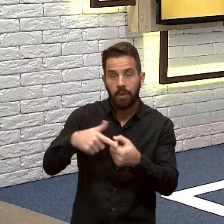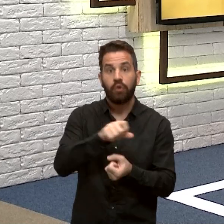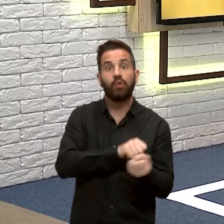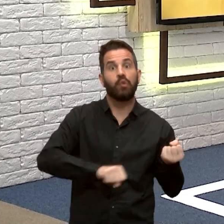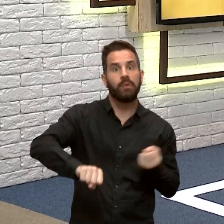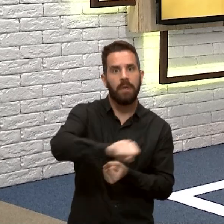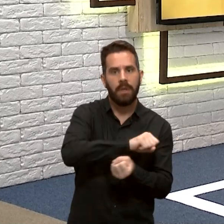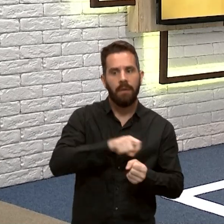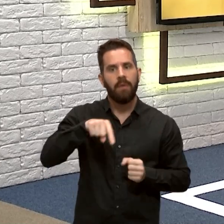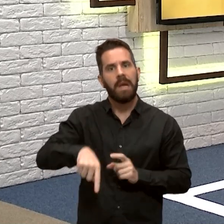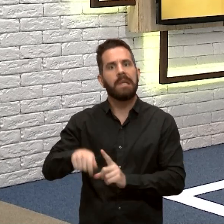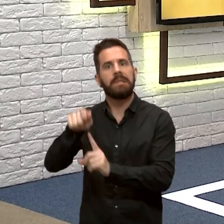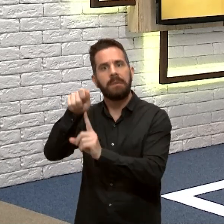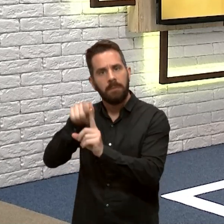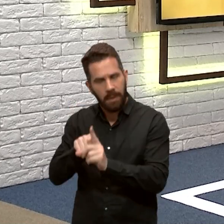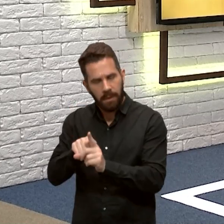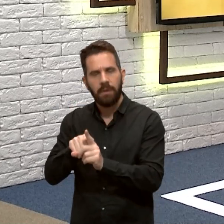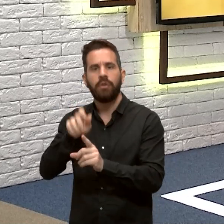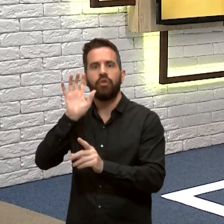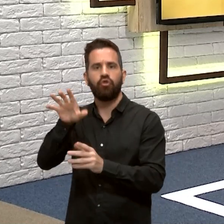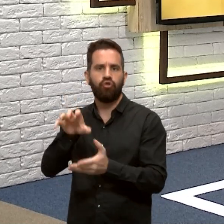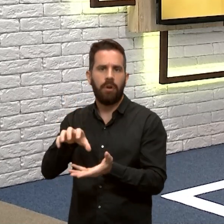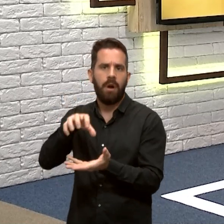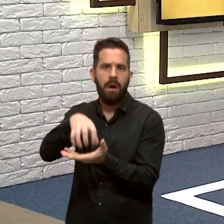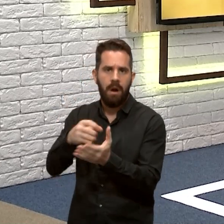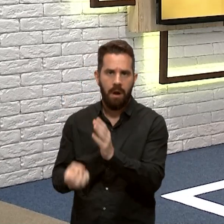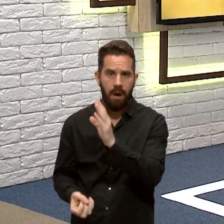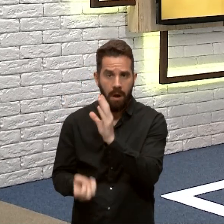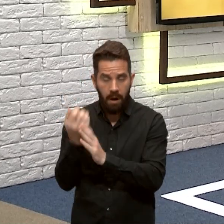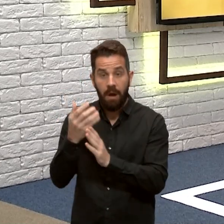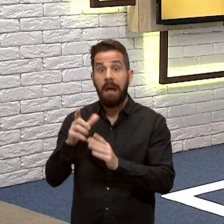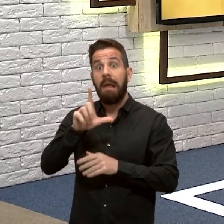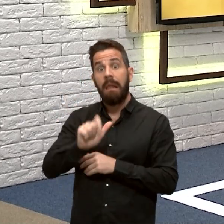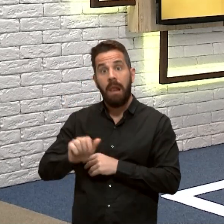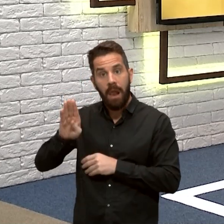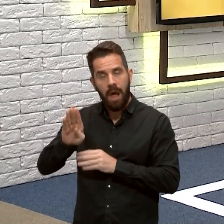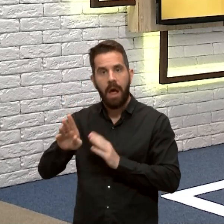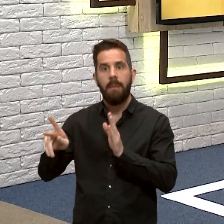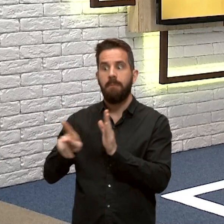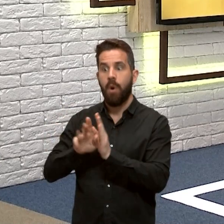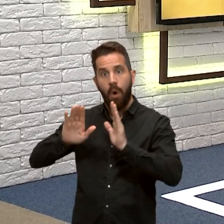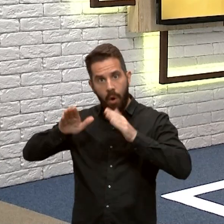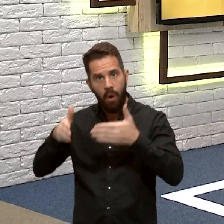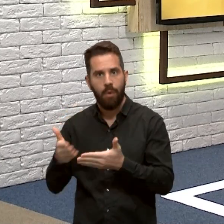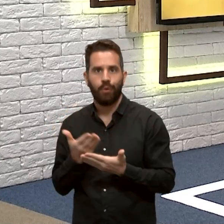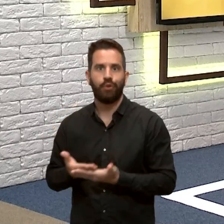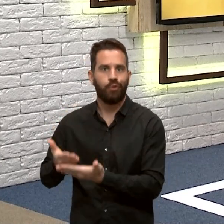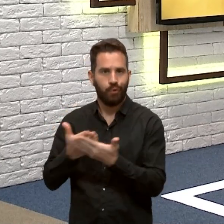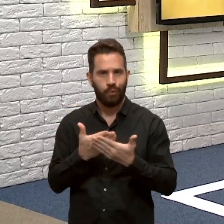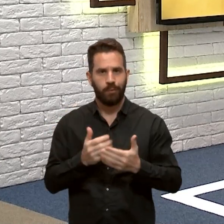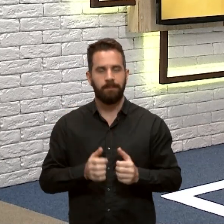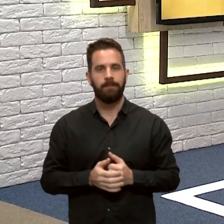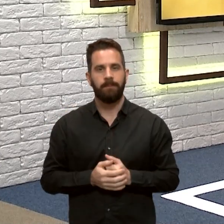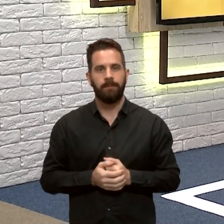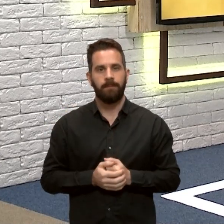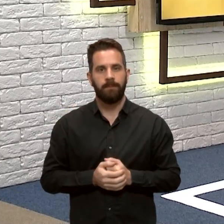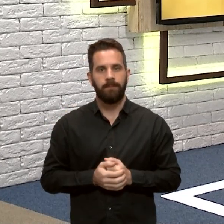mês, inaugurou o GOH2, um laboratório que vai concentrar esses estudos.